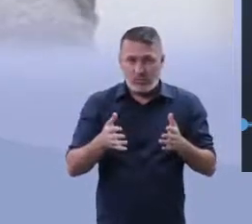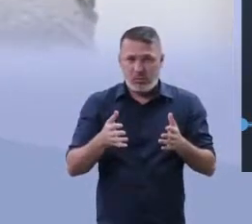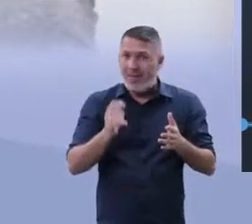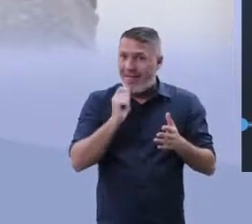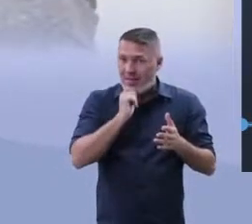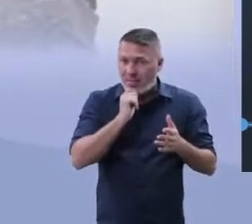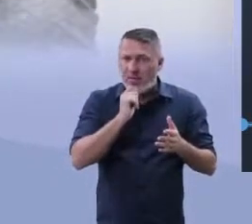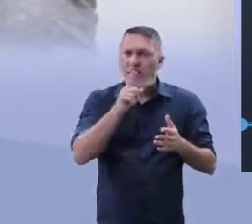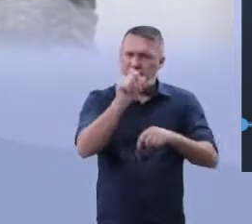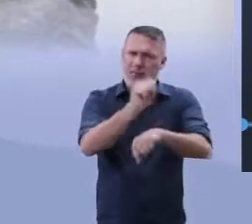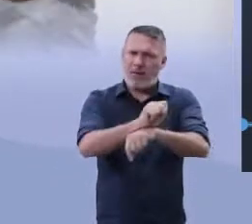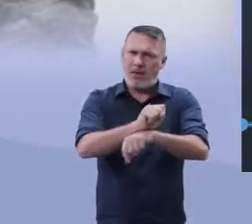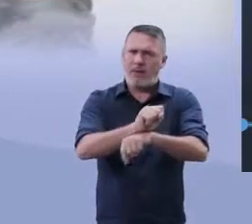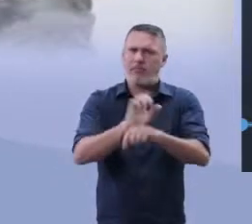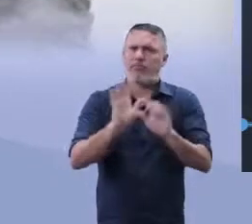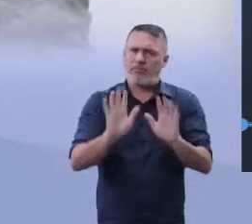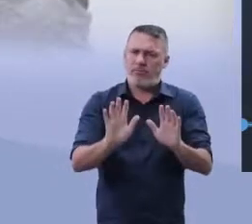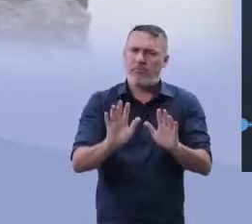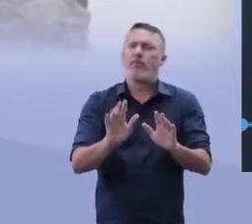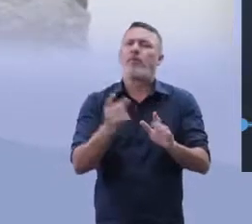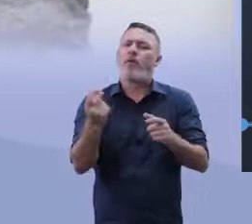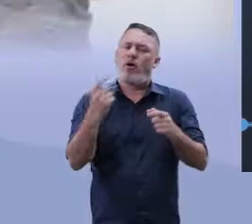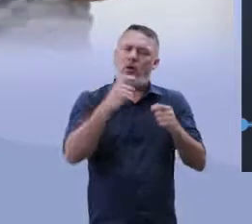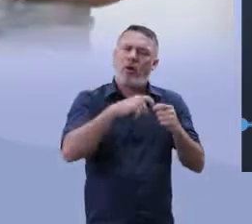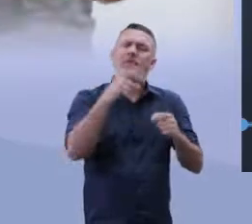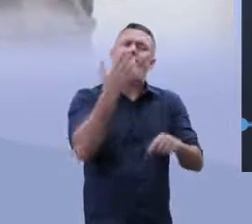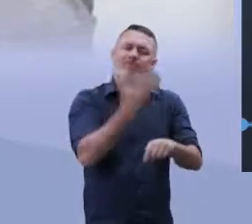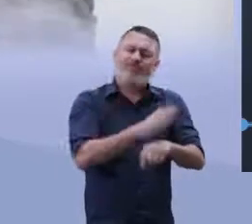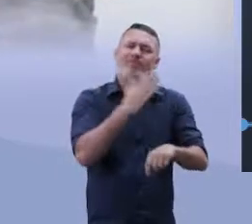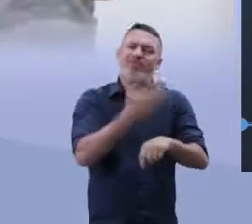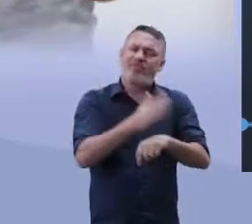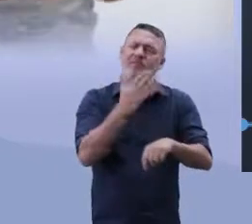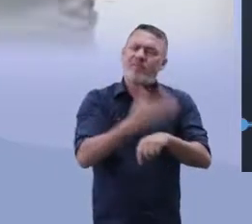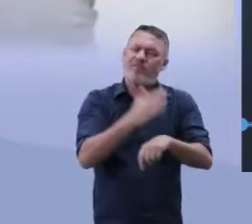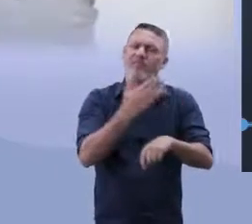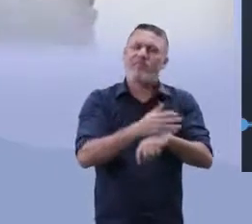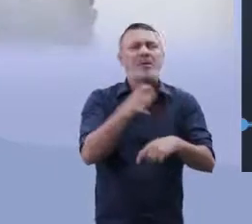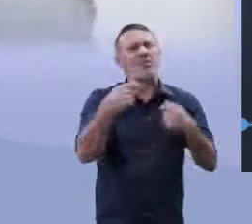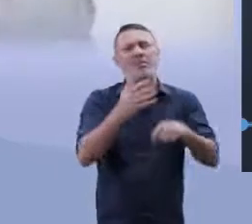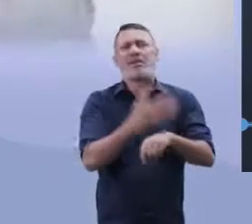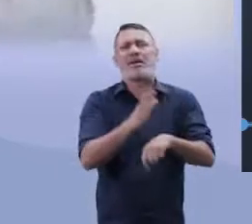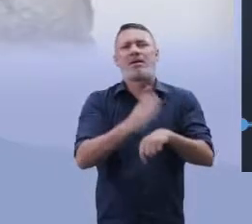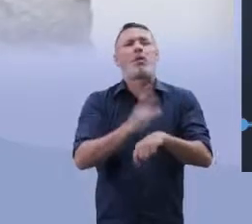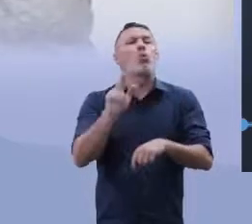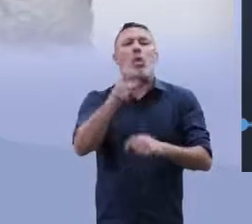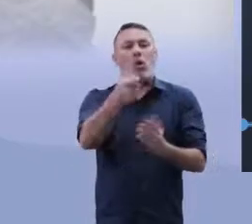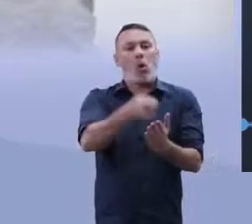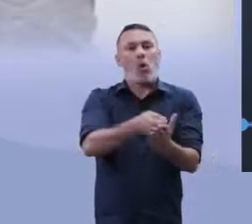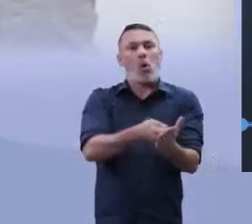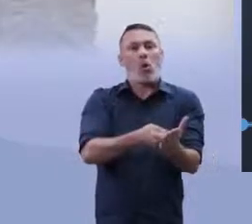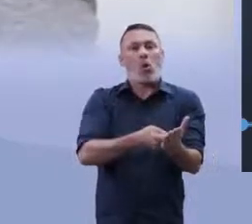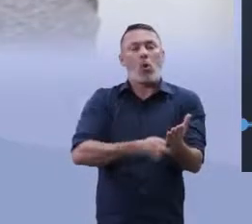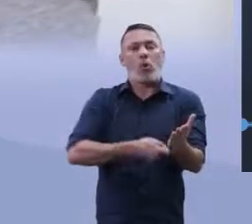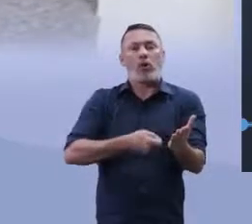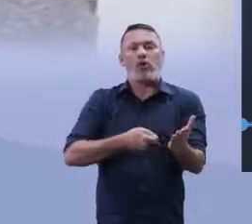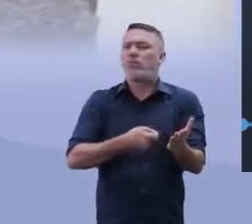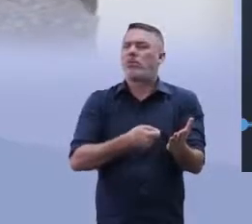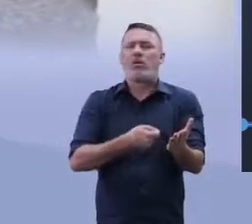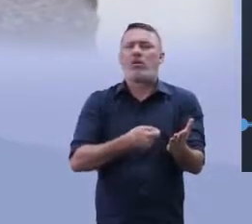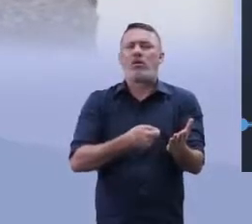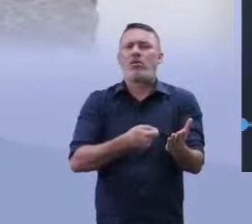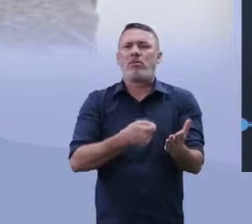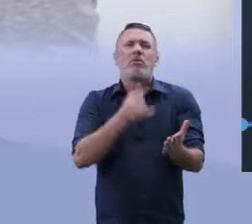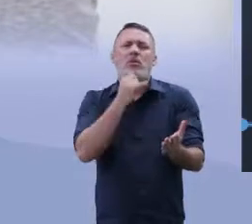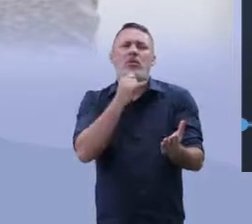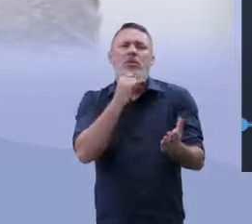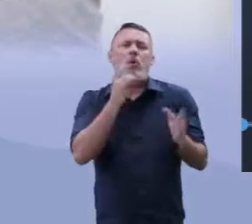essa aula, volte, faça no seu material, vamos praticar. A prática, não necessariamente você precisa fazer uma redação por inteiro. Vou